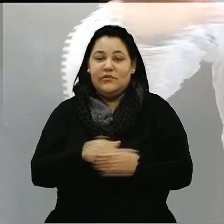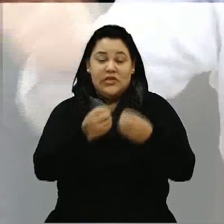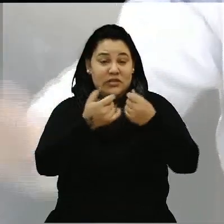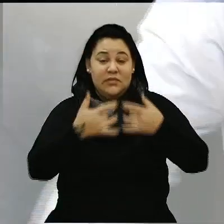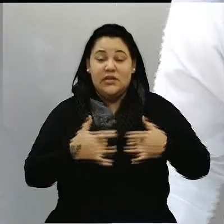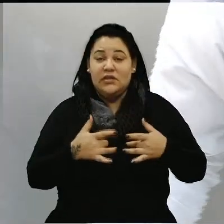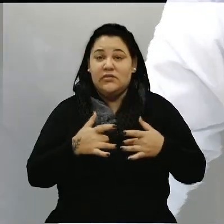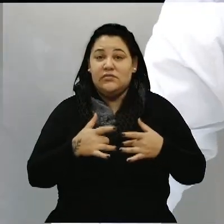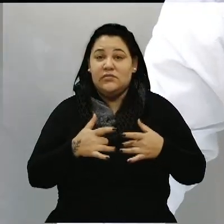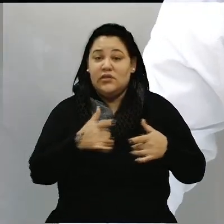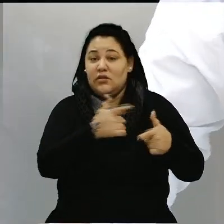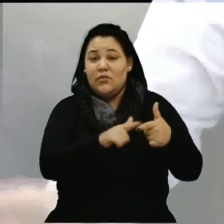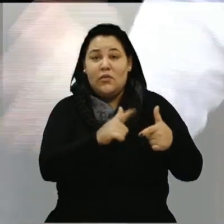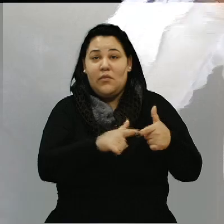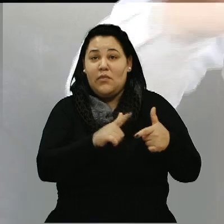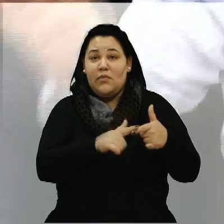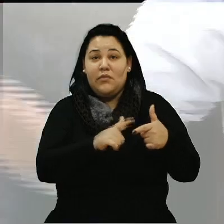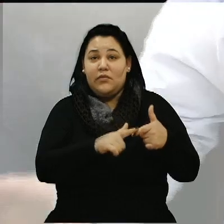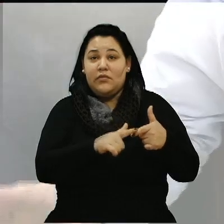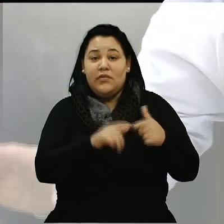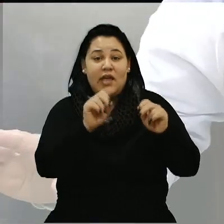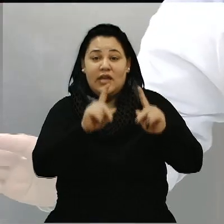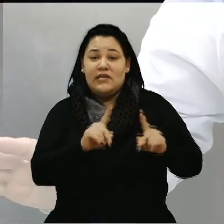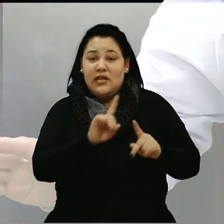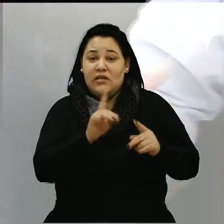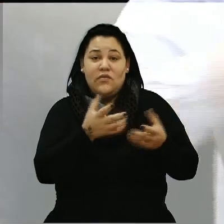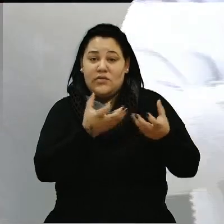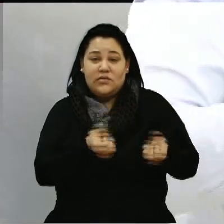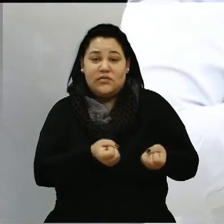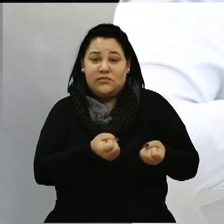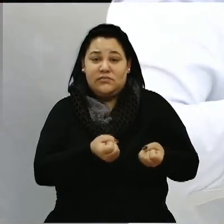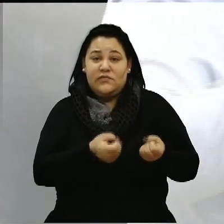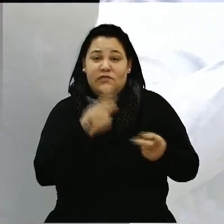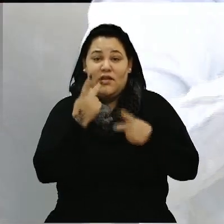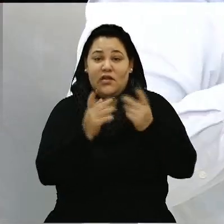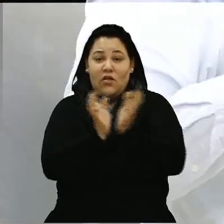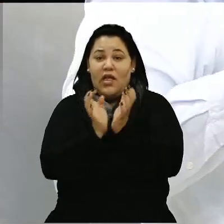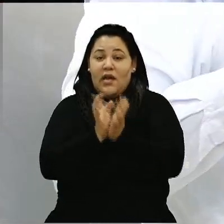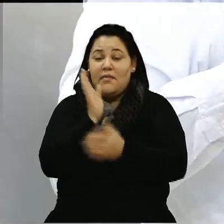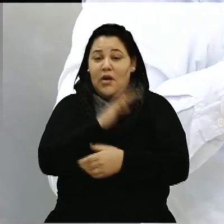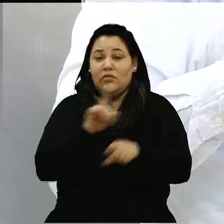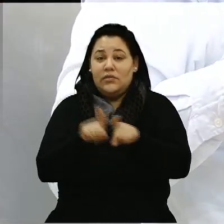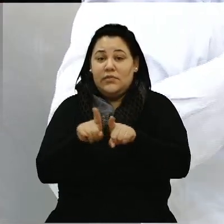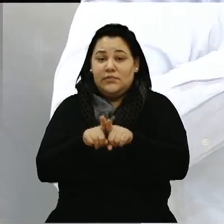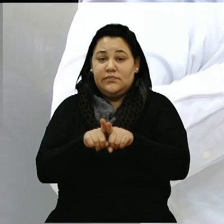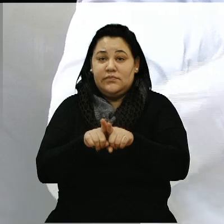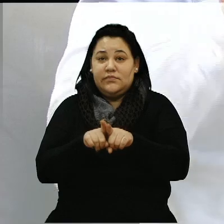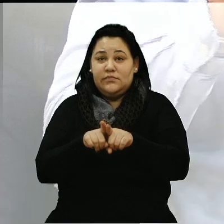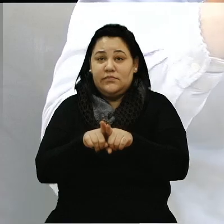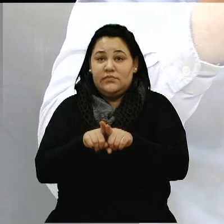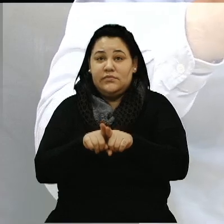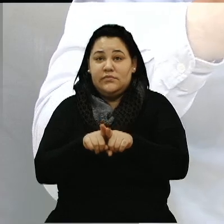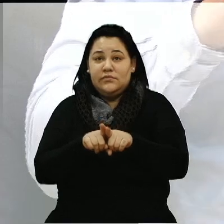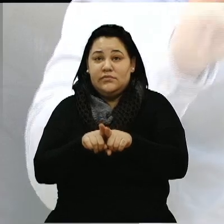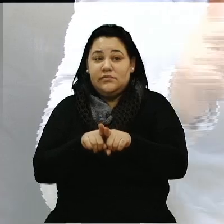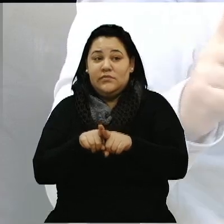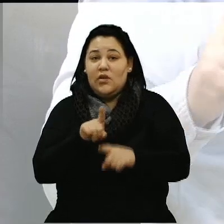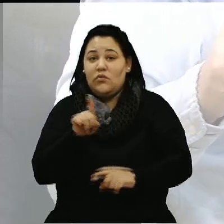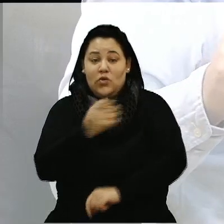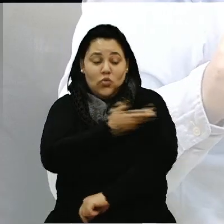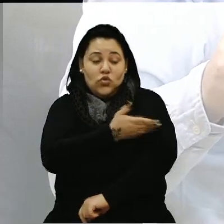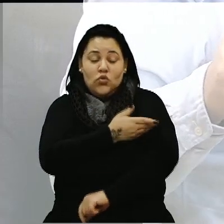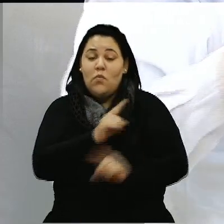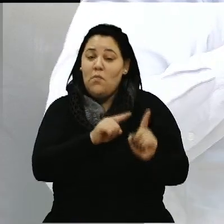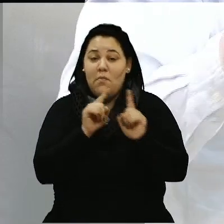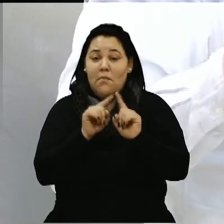algum de quem quiser fazer card e quem quiser expor colega. Porque a gente também pode fazer, eu também posso. Não costumo, mas posso